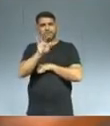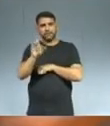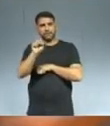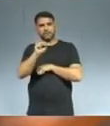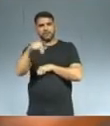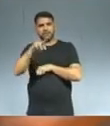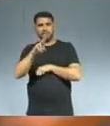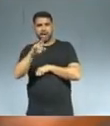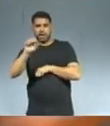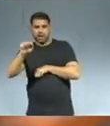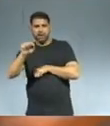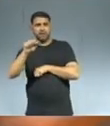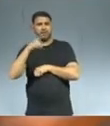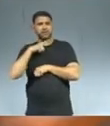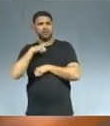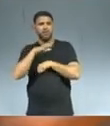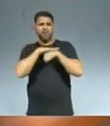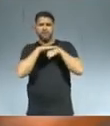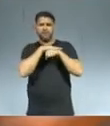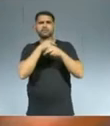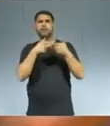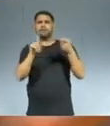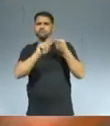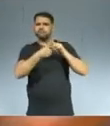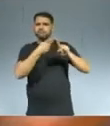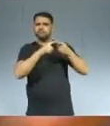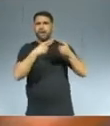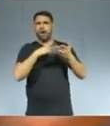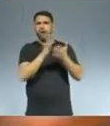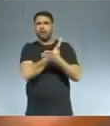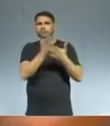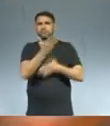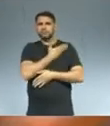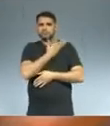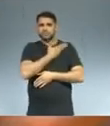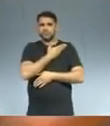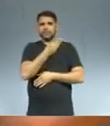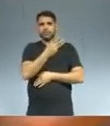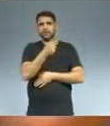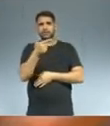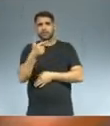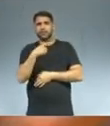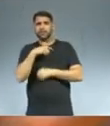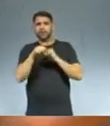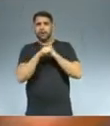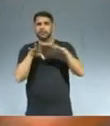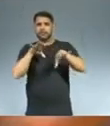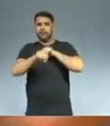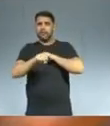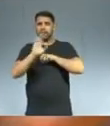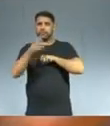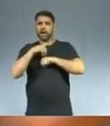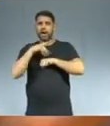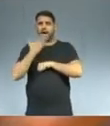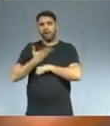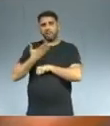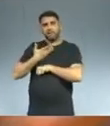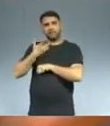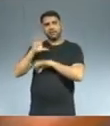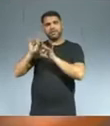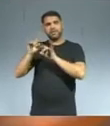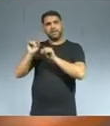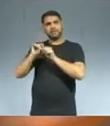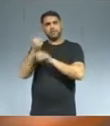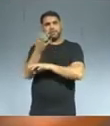na Universidade Federal de Santa Maria e tem sempre conversado muito com os nossos colegas tem 32 anos de formados os nossos colegas das